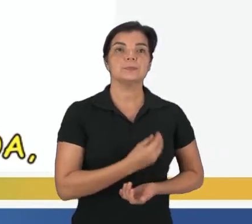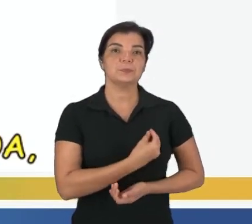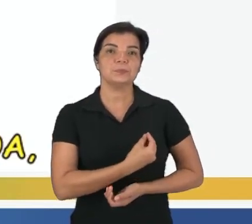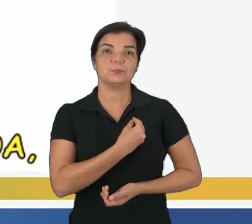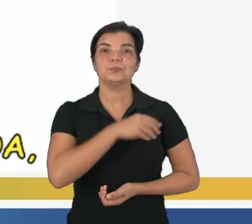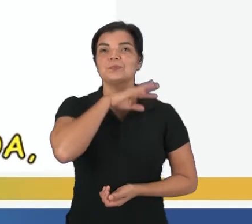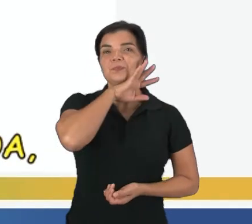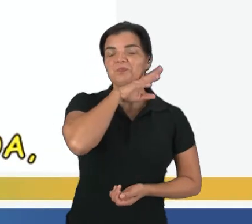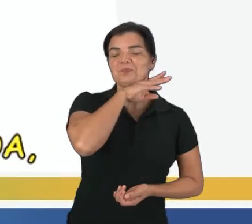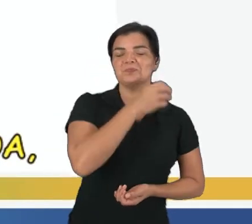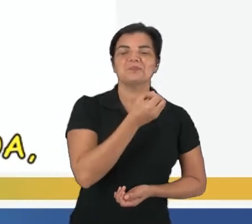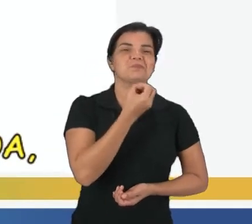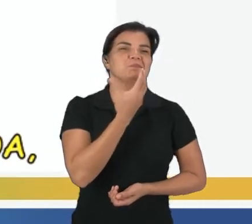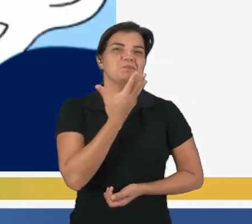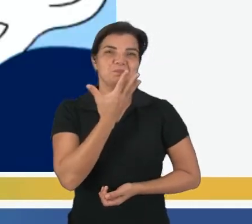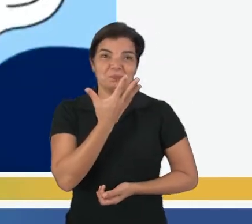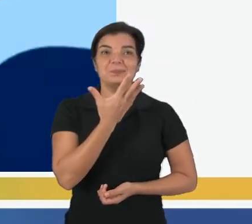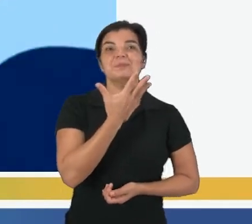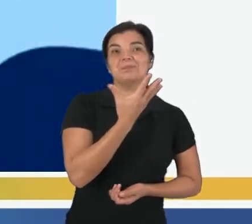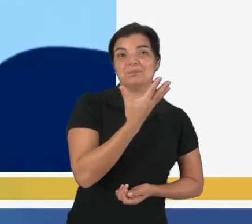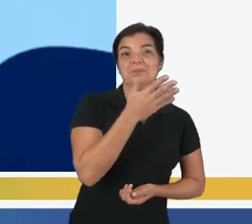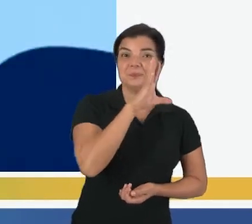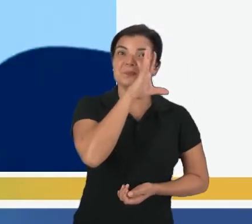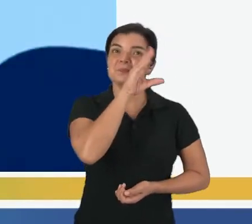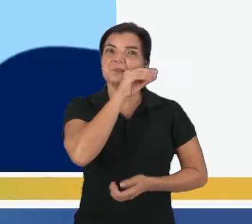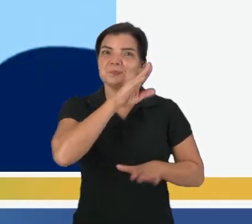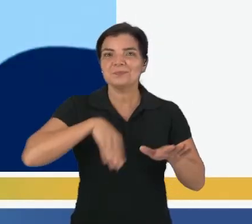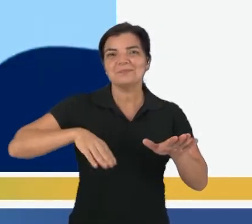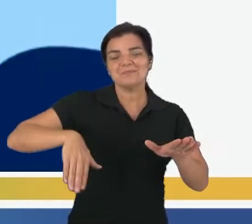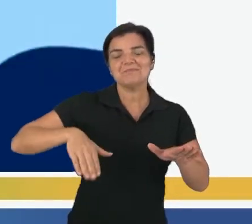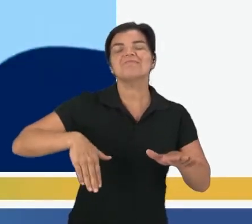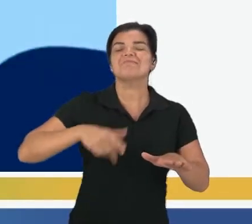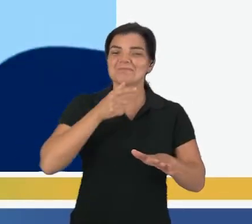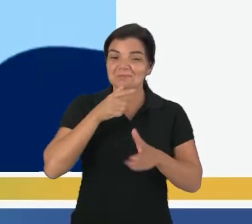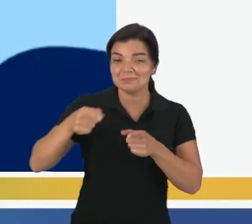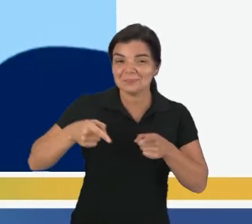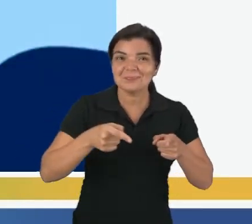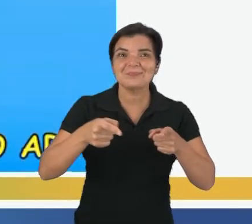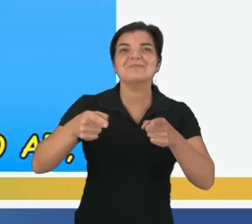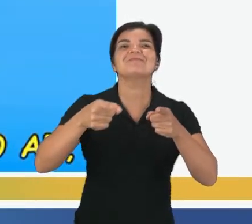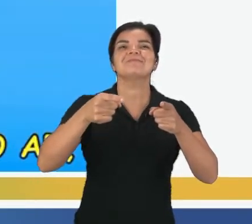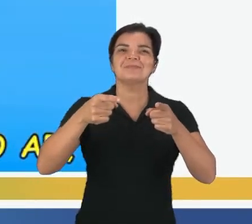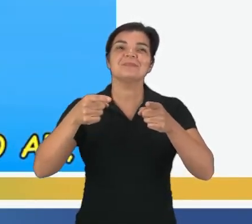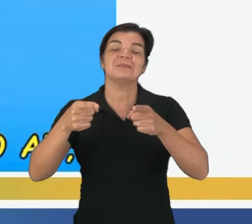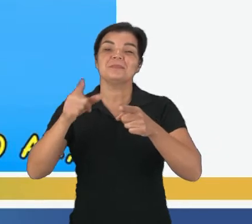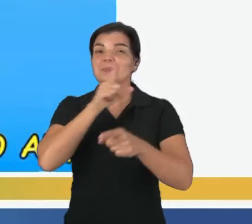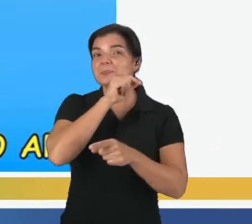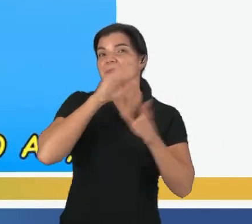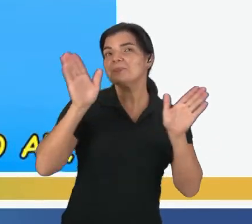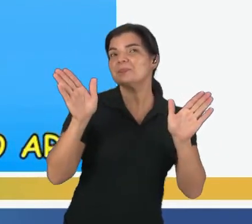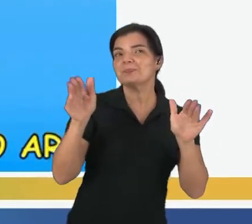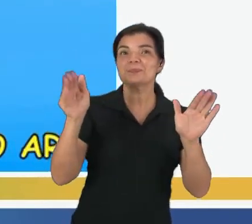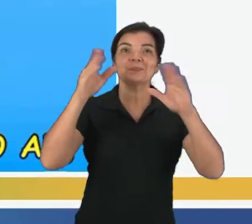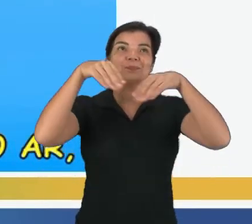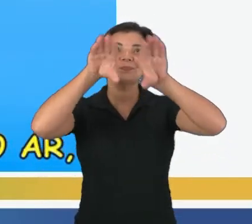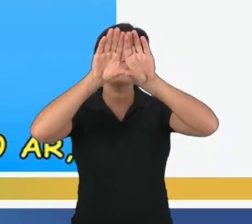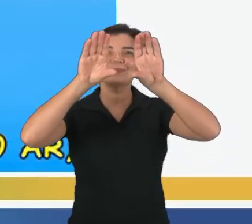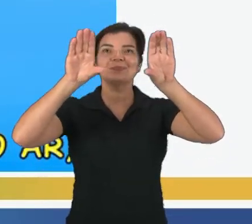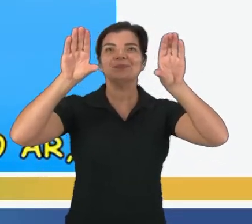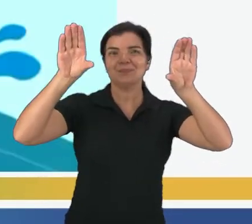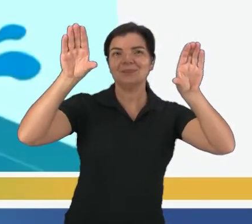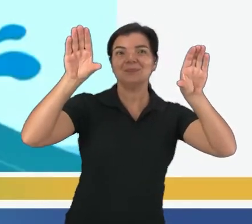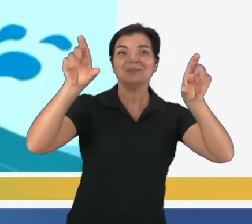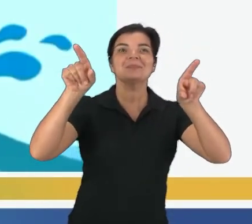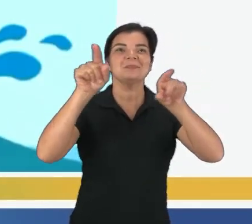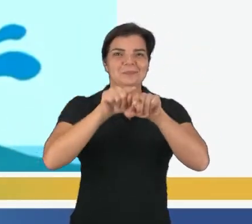Vida de bicho é mesmo muito boa. O pato nada alegre na lagoa. Passarinho voa livre pelo céu